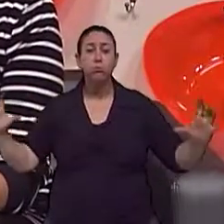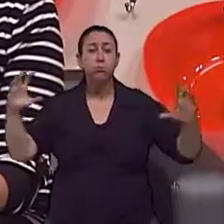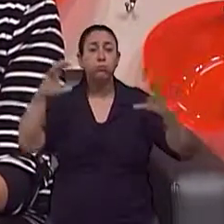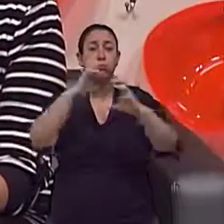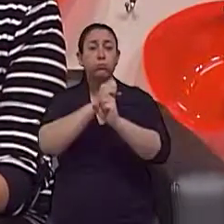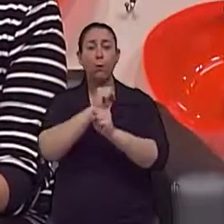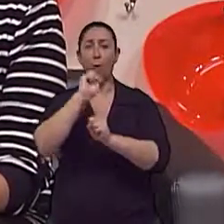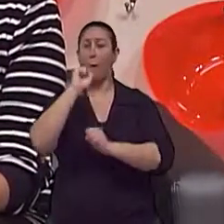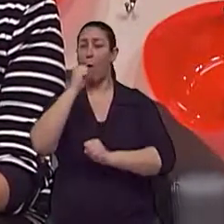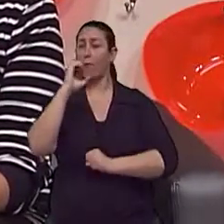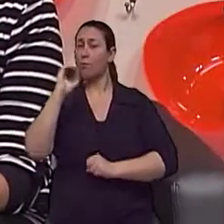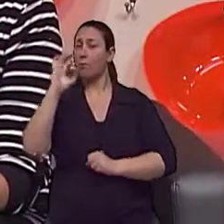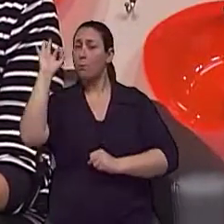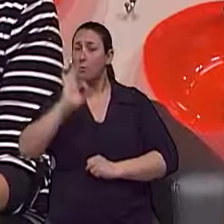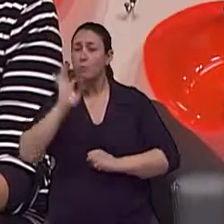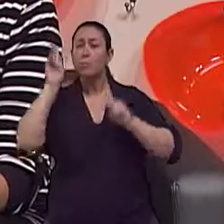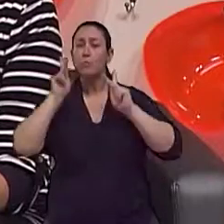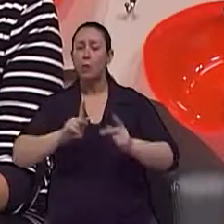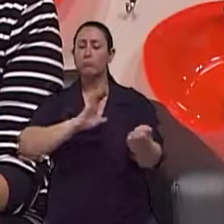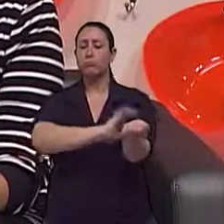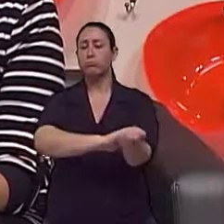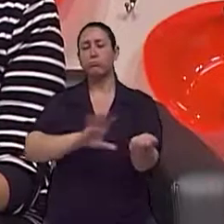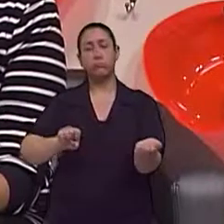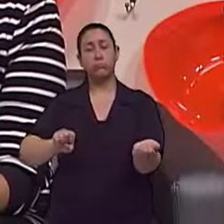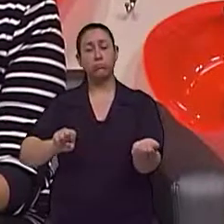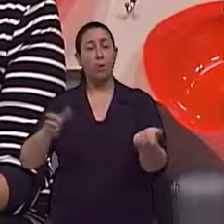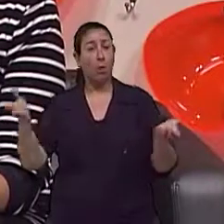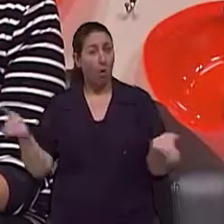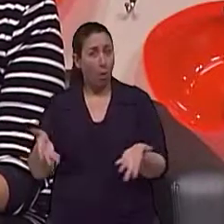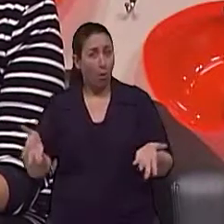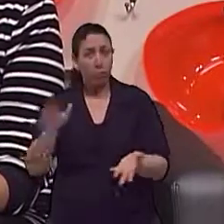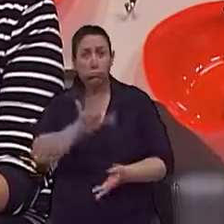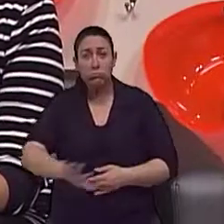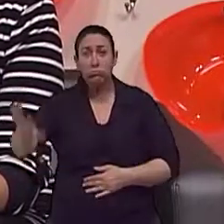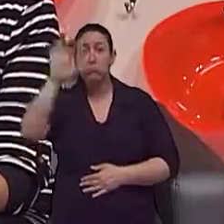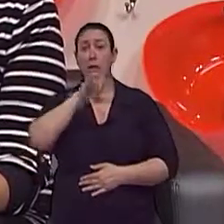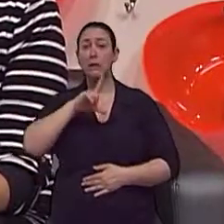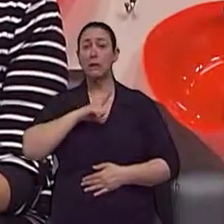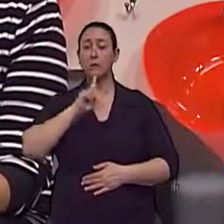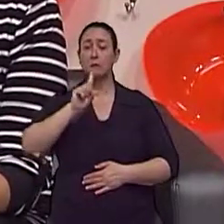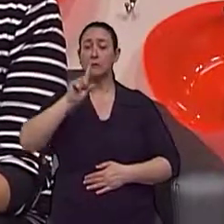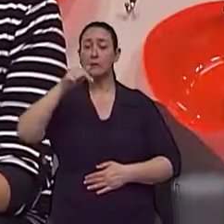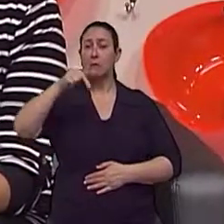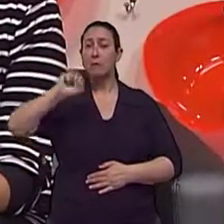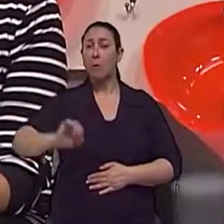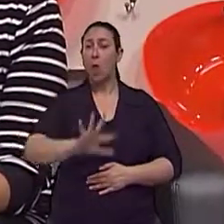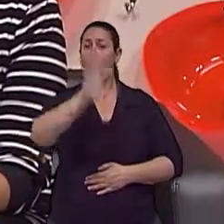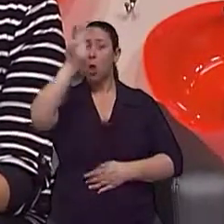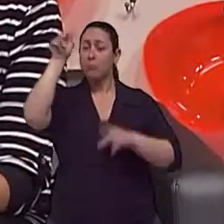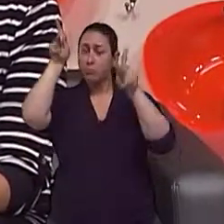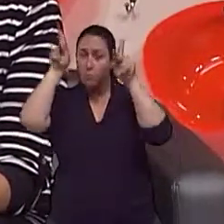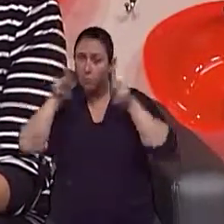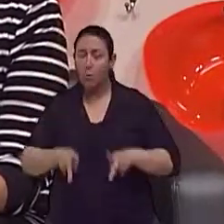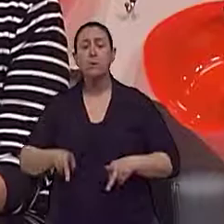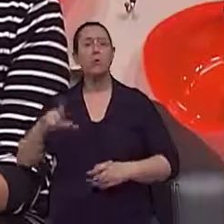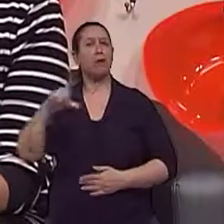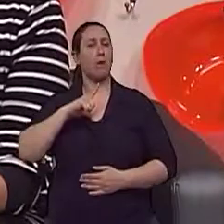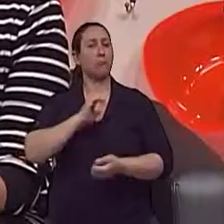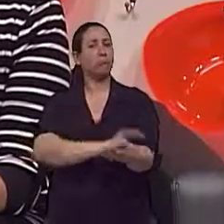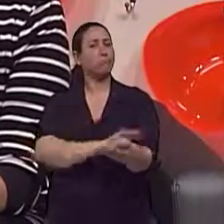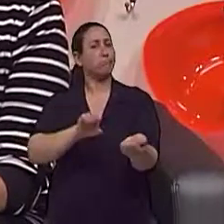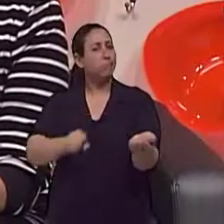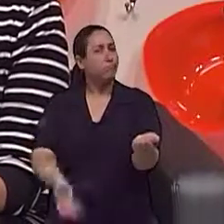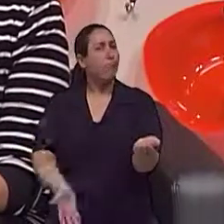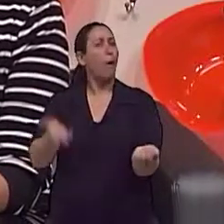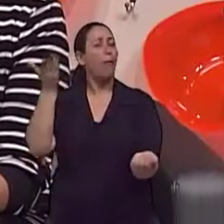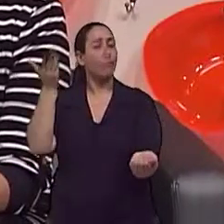país possui 17 milhões de pessoas que sofrem de pressão alta e para falar sobre esse assunto eu